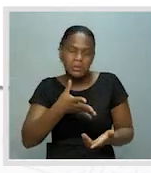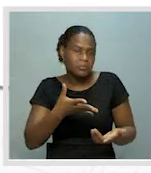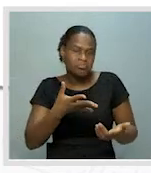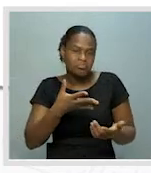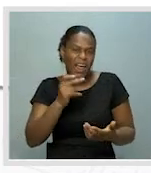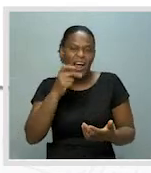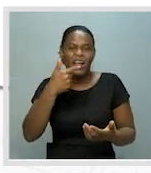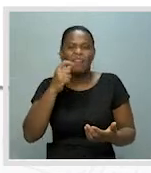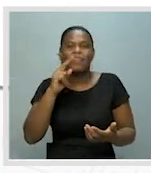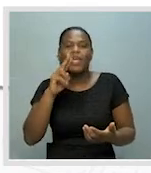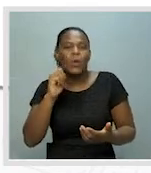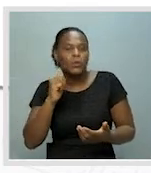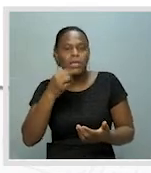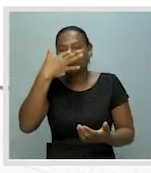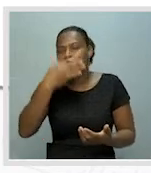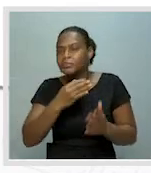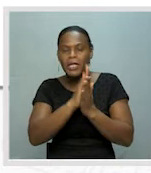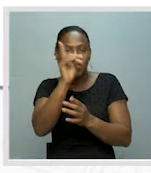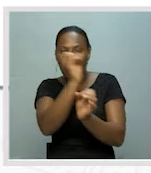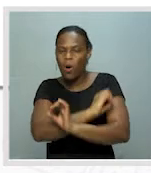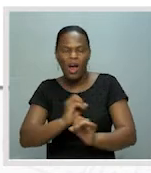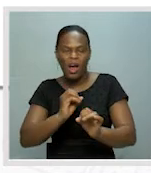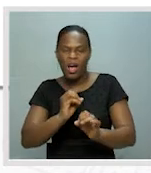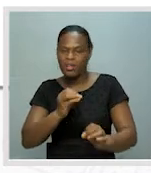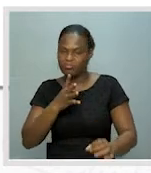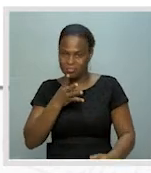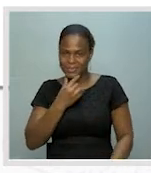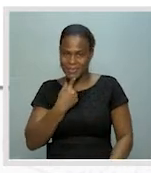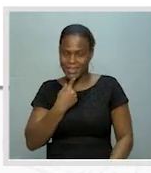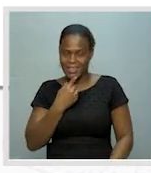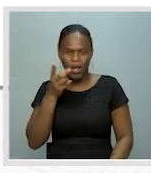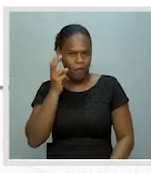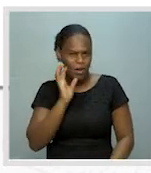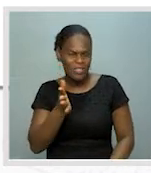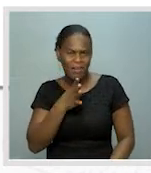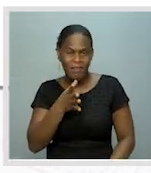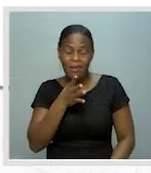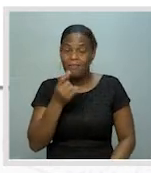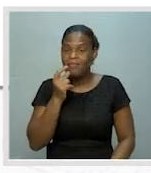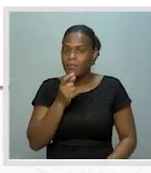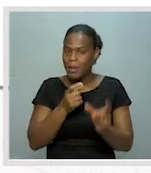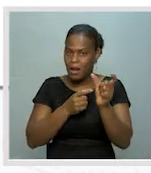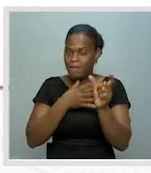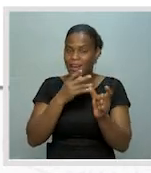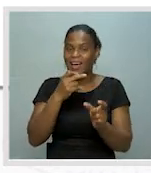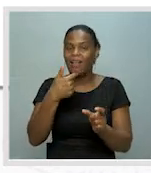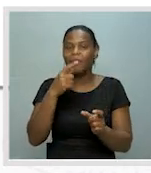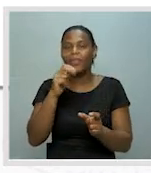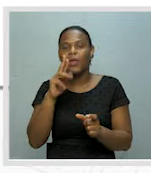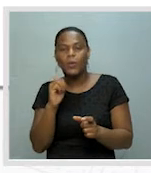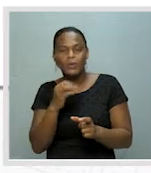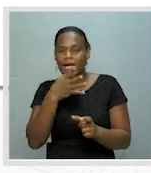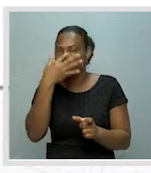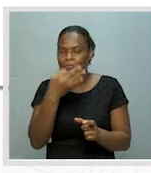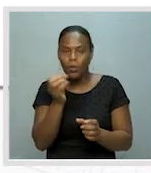ser ateus. Já ouviram falar em ateus. E deste modo podemos afirmar o quê? Que